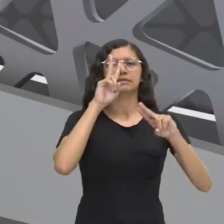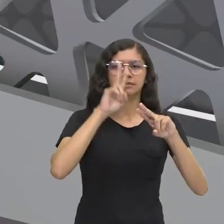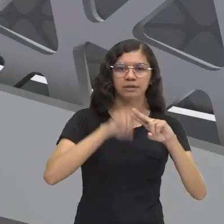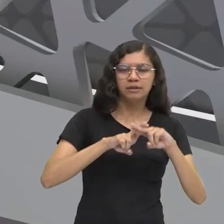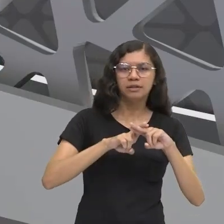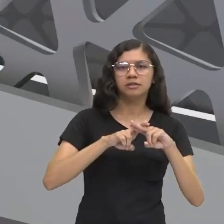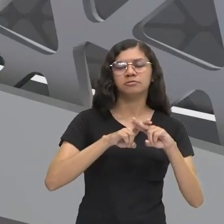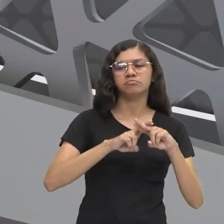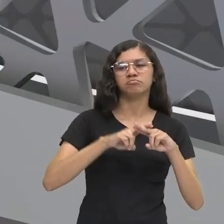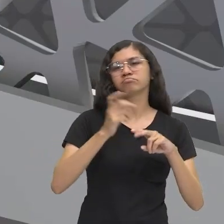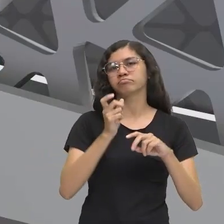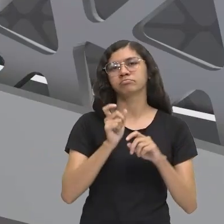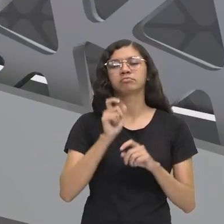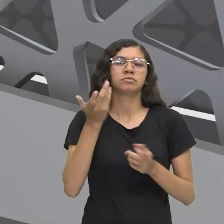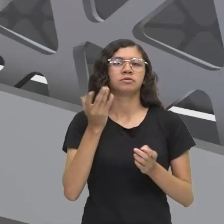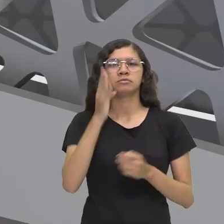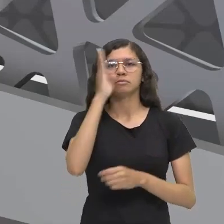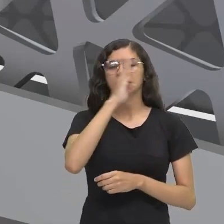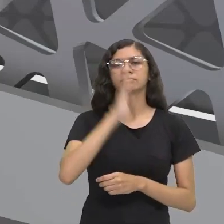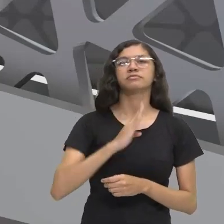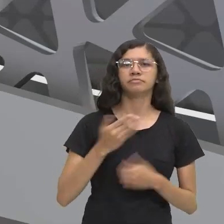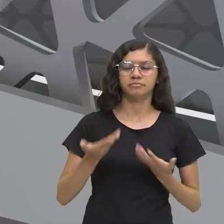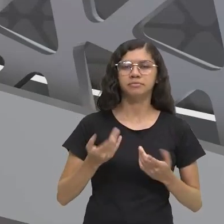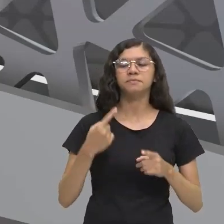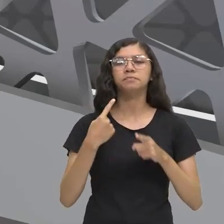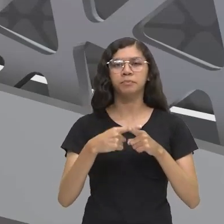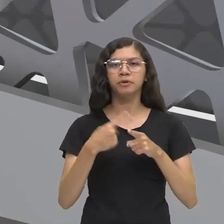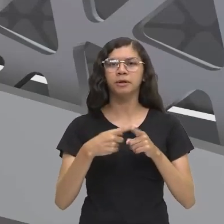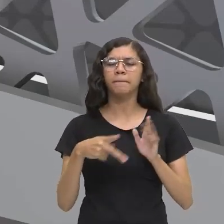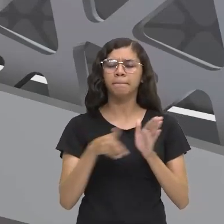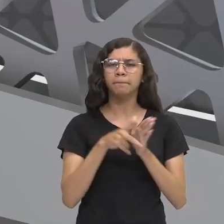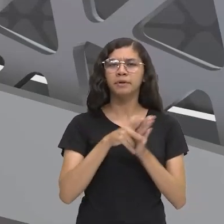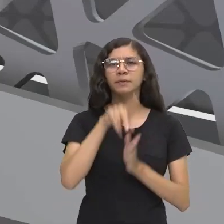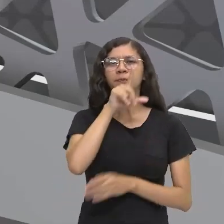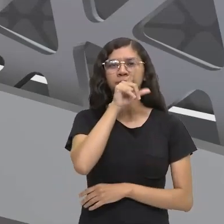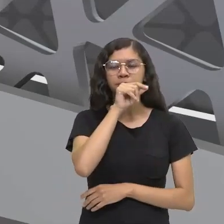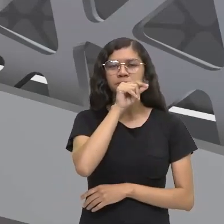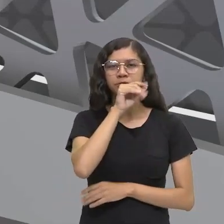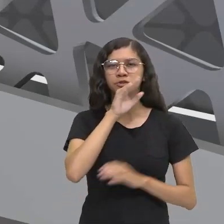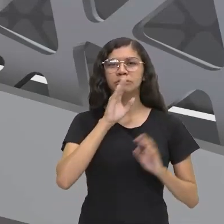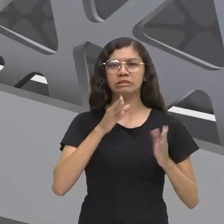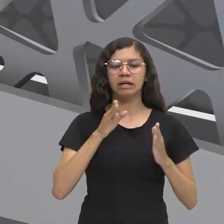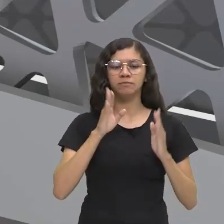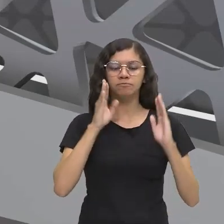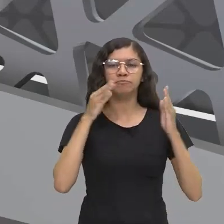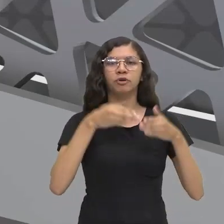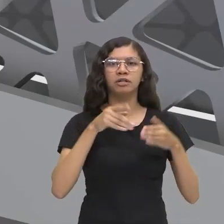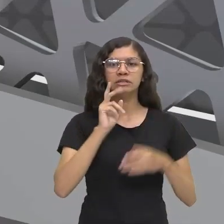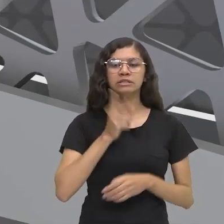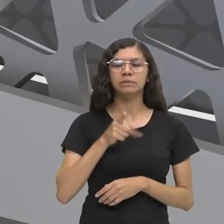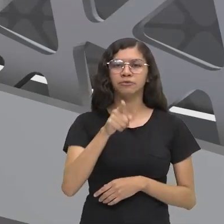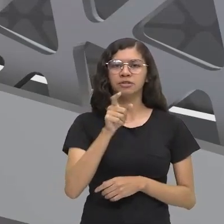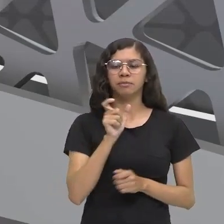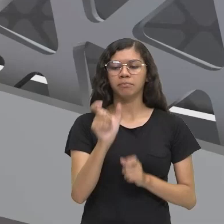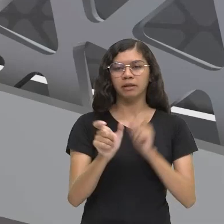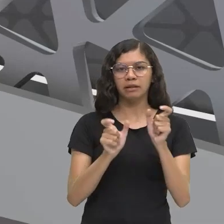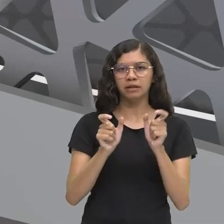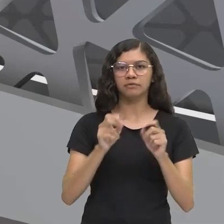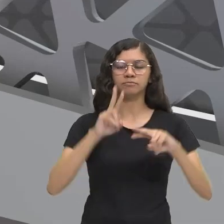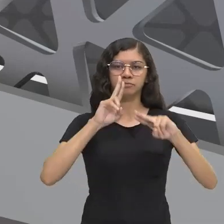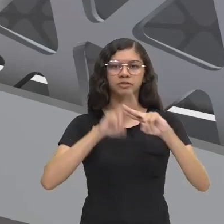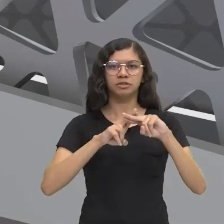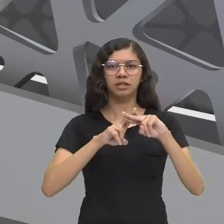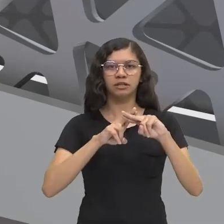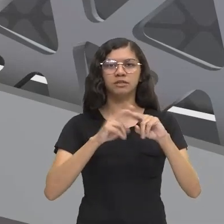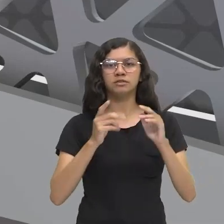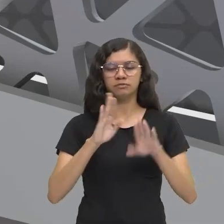hashtag seleção, porque a própria rede já está configurada para que toda vez que você escrever, vir com a hashtag